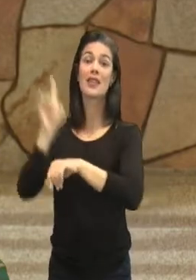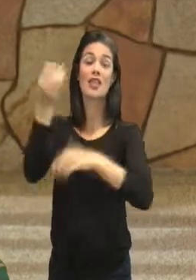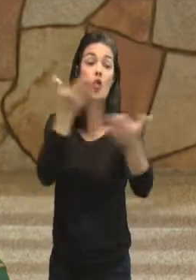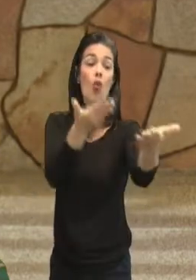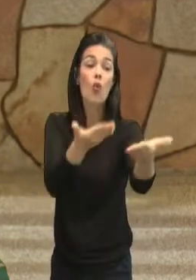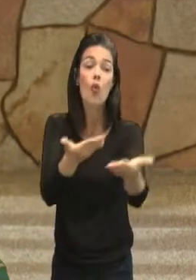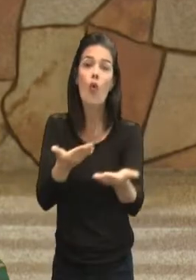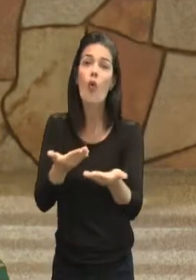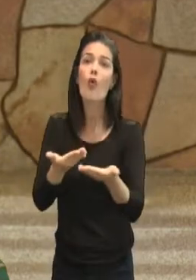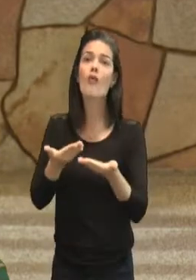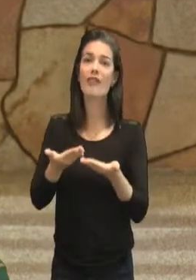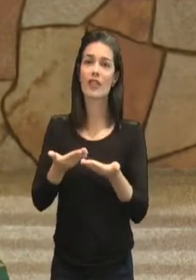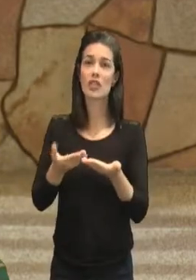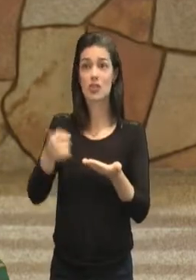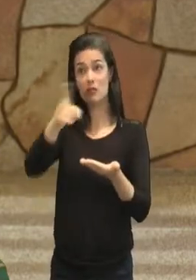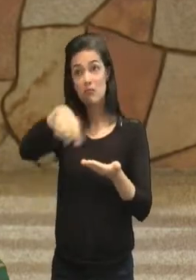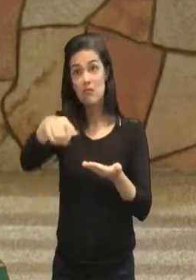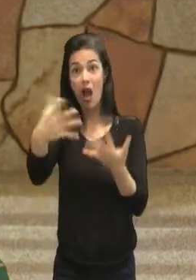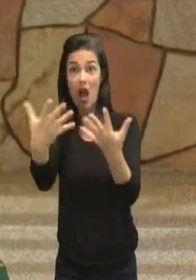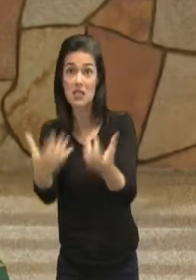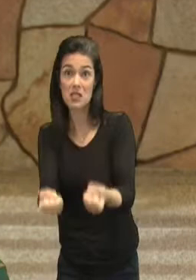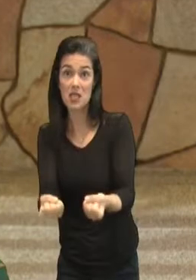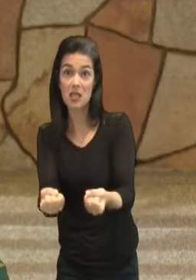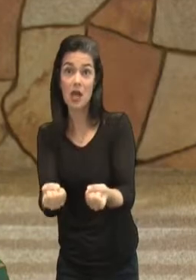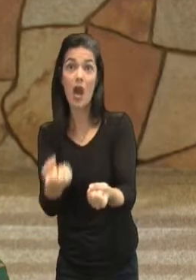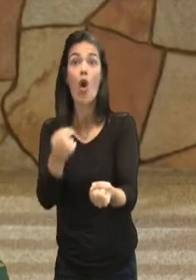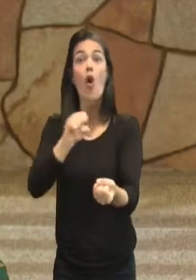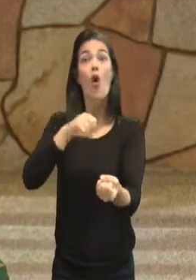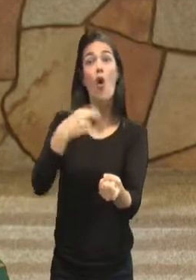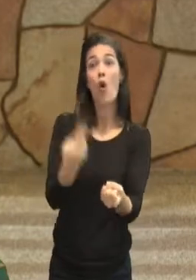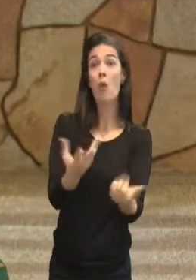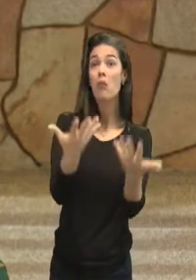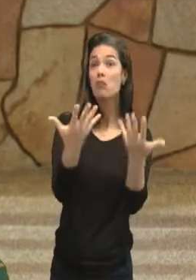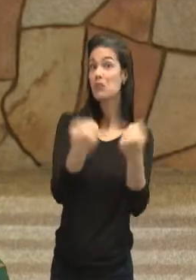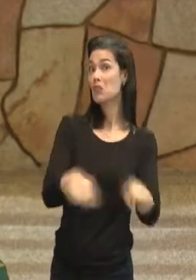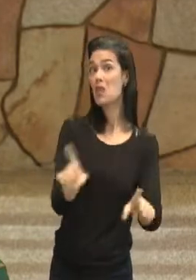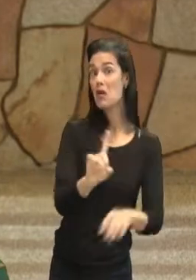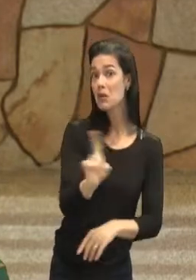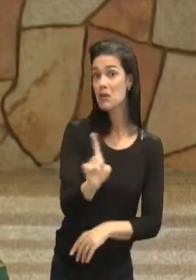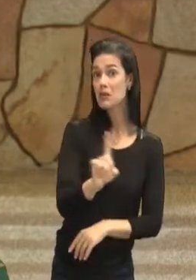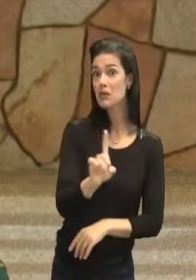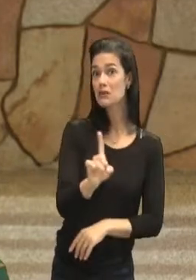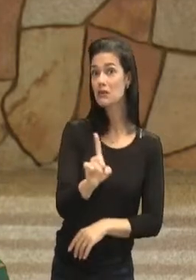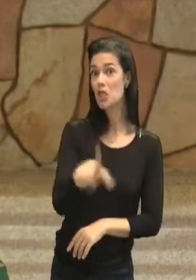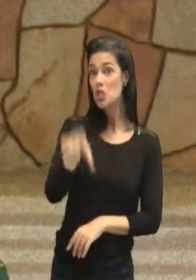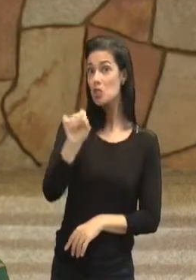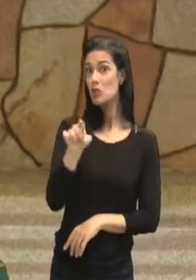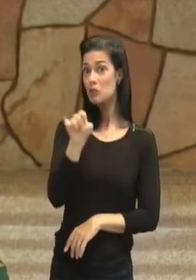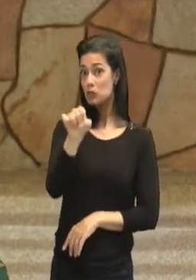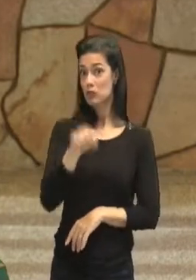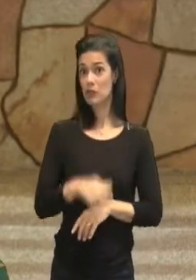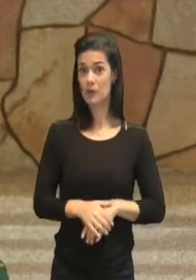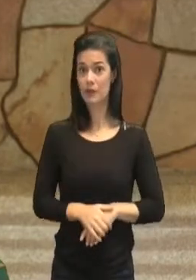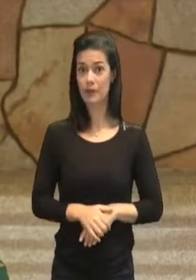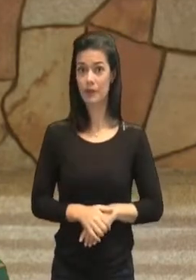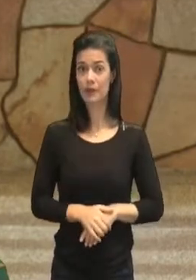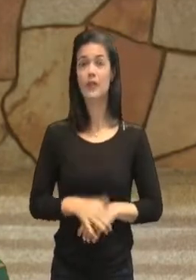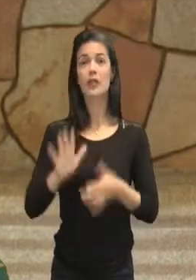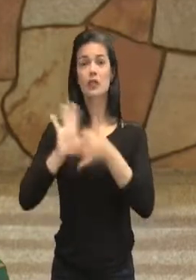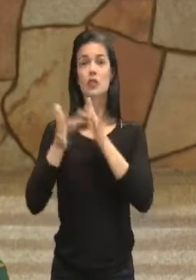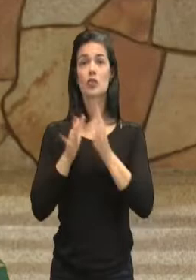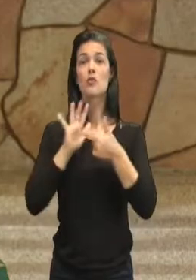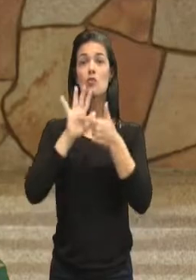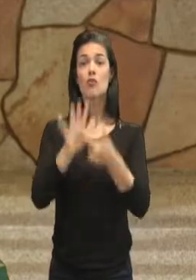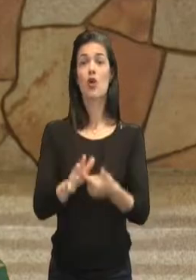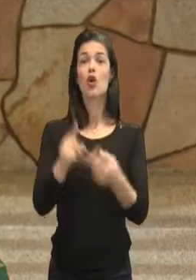convite que precisa ser aceito. Jesus nos trouxe, nos ensinou essas duas parábolas,